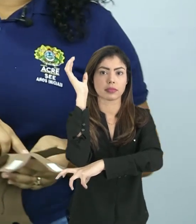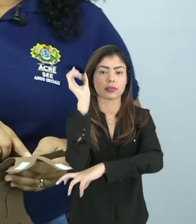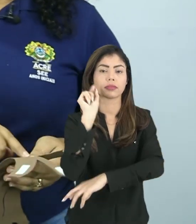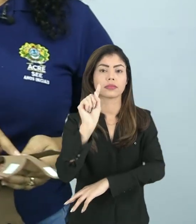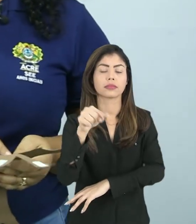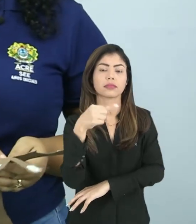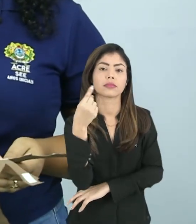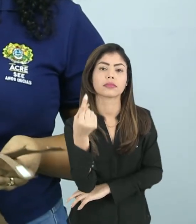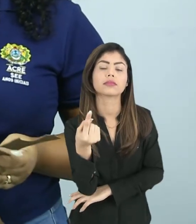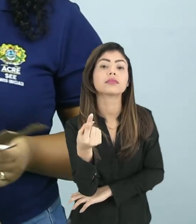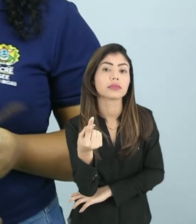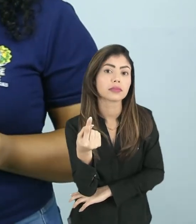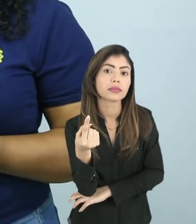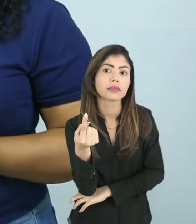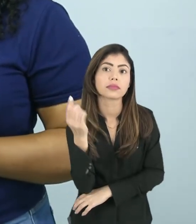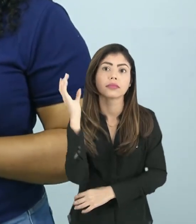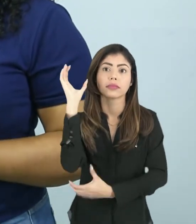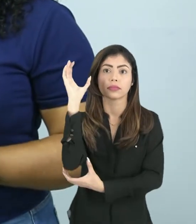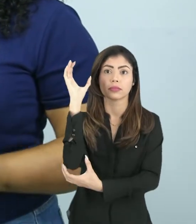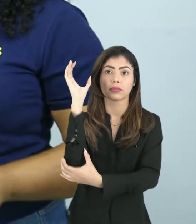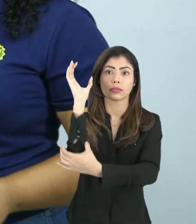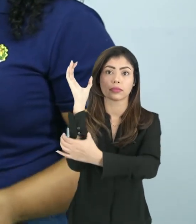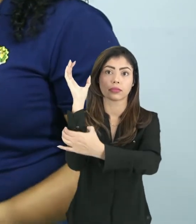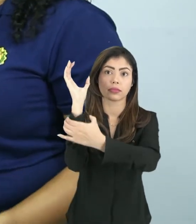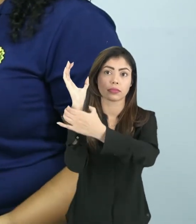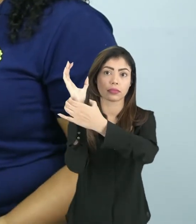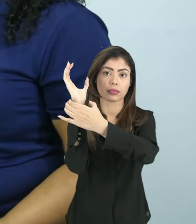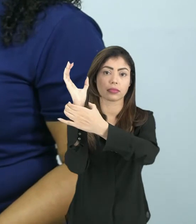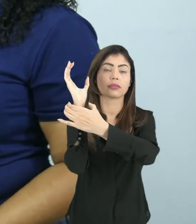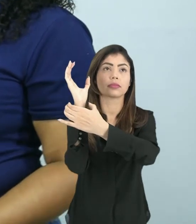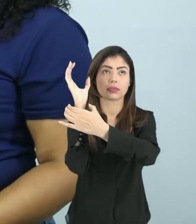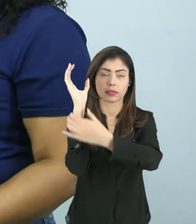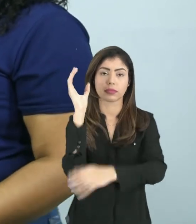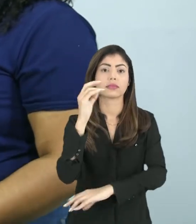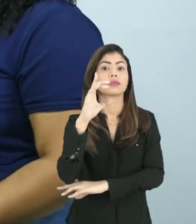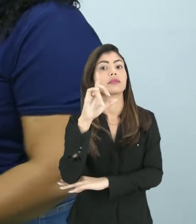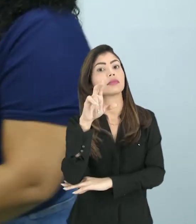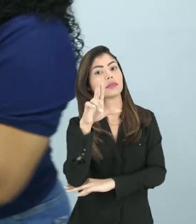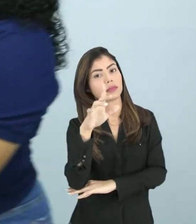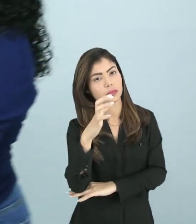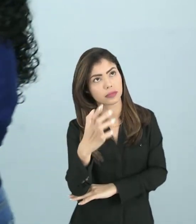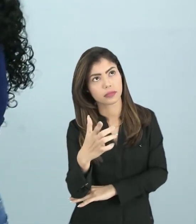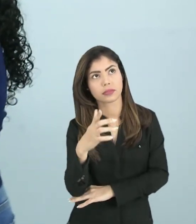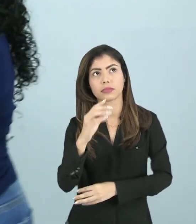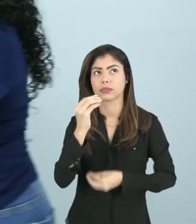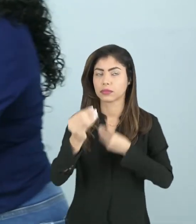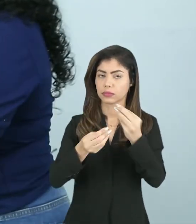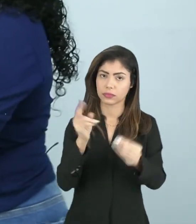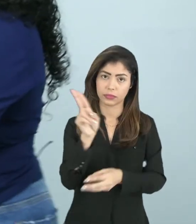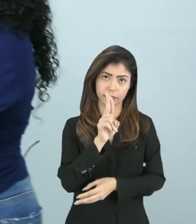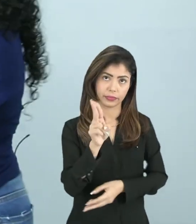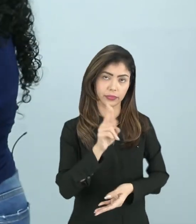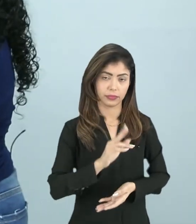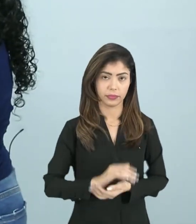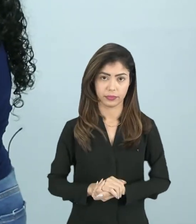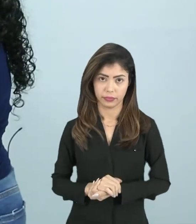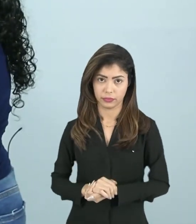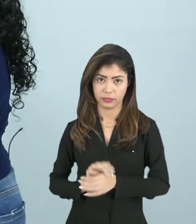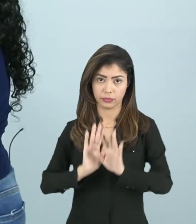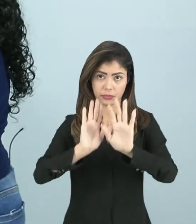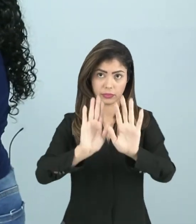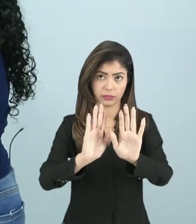o quê? Vai nascer o tronco, não é isso? O caule, como é chamado. Então vamos